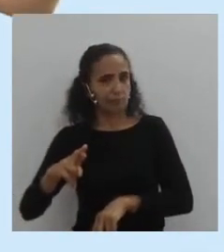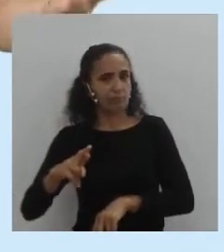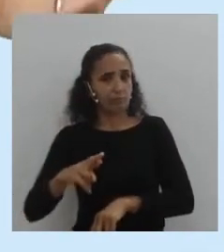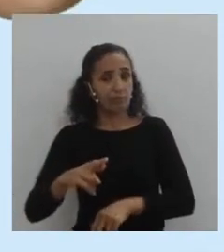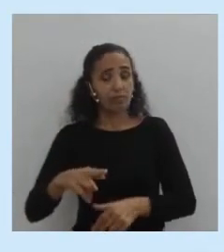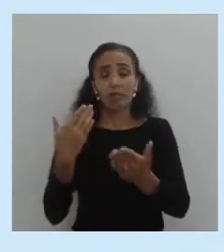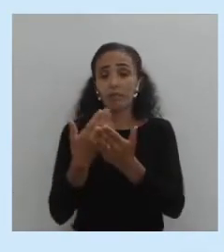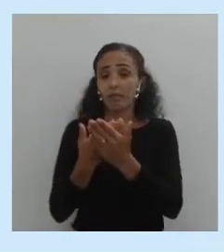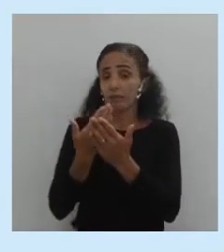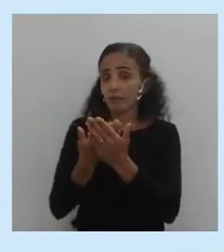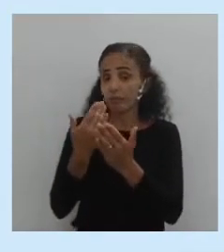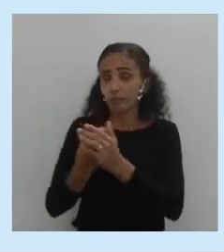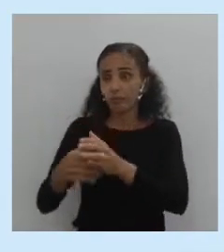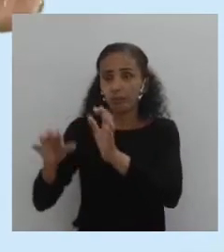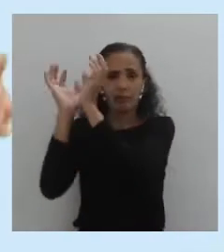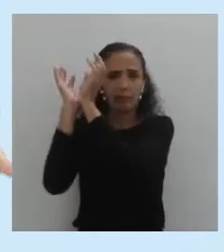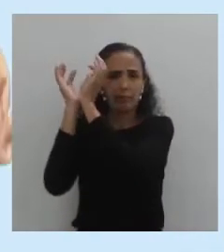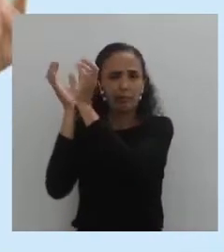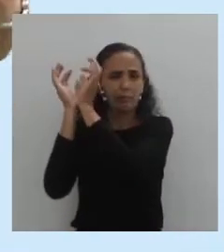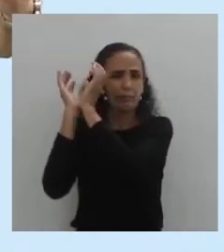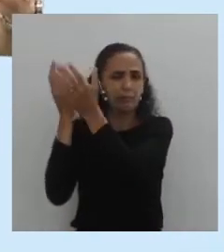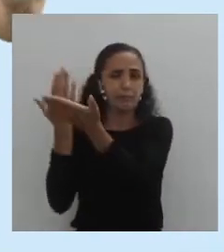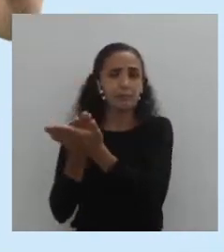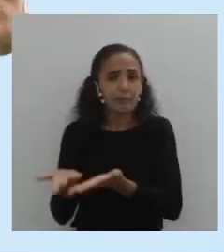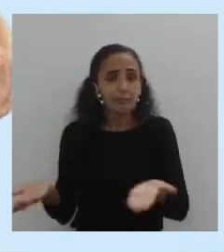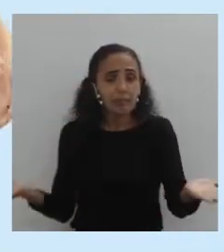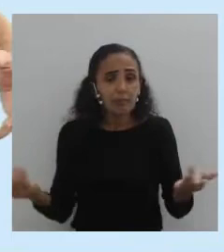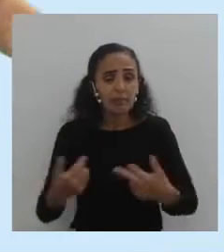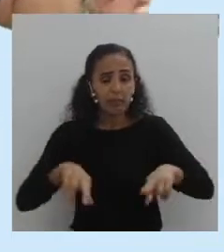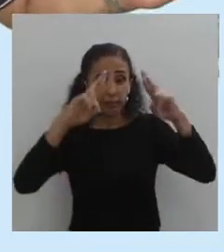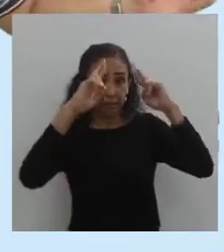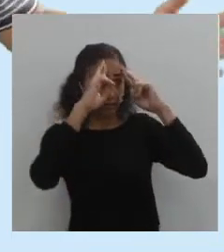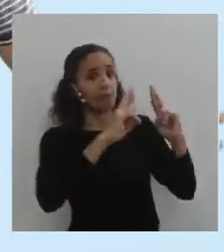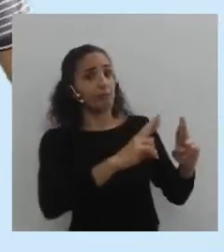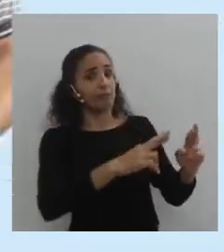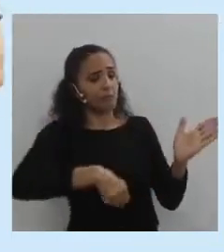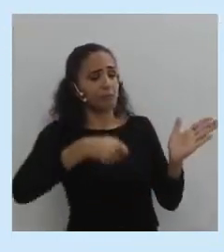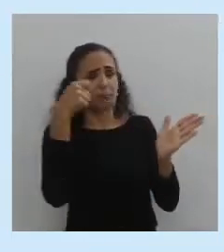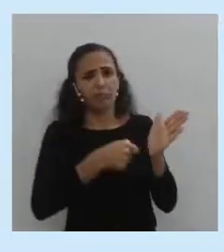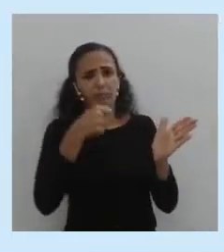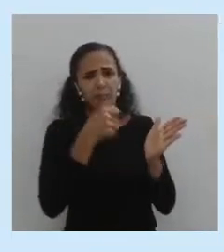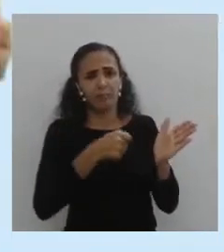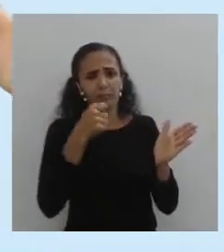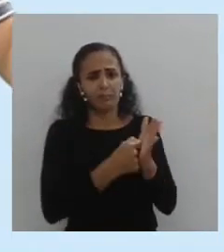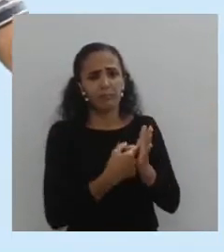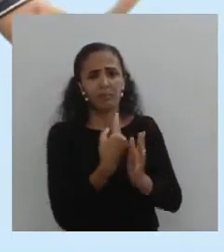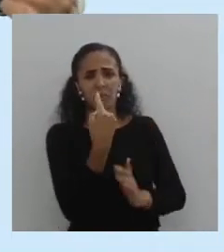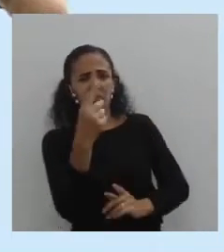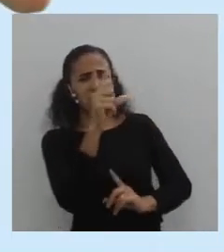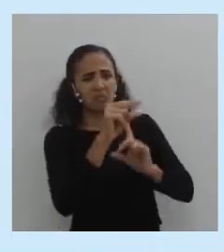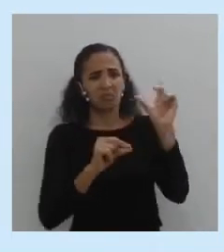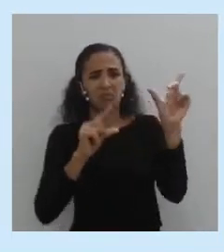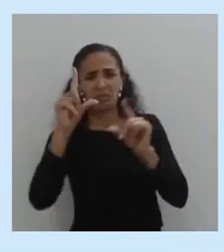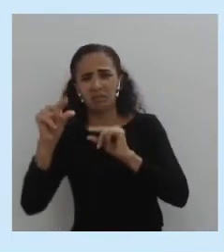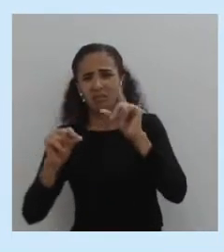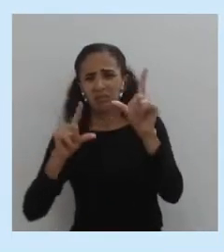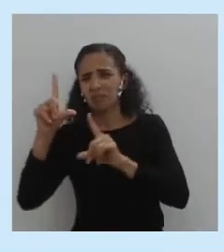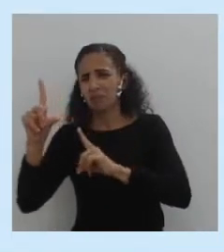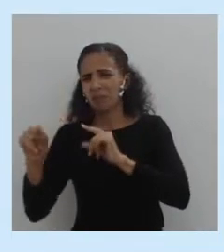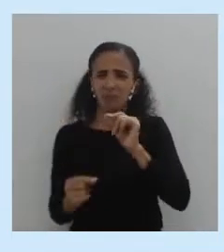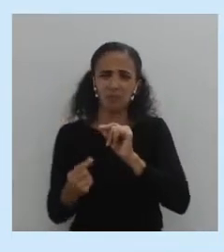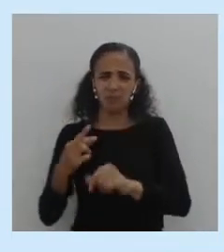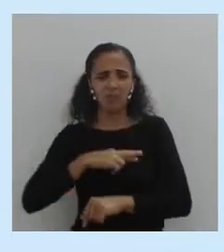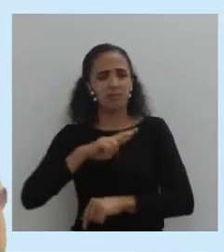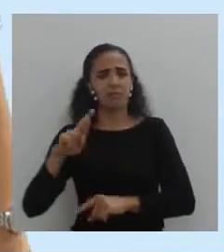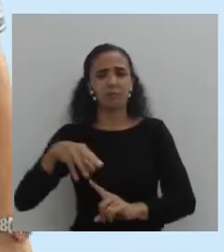ensino reflexivo, o respeito, e não propagar uma determinada doutrina. É